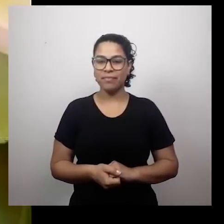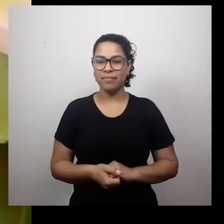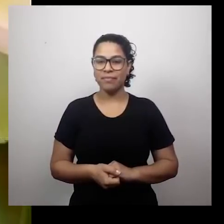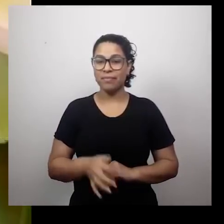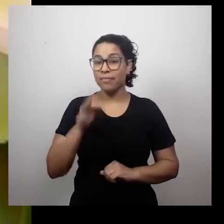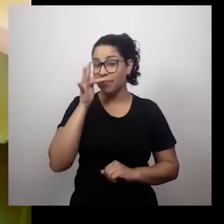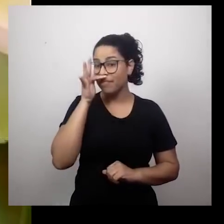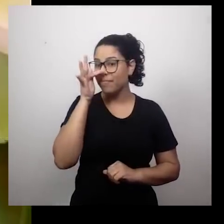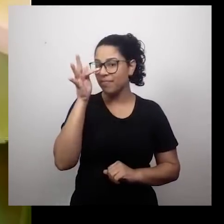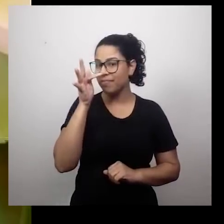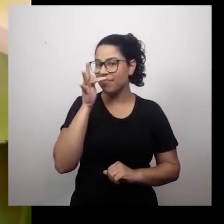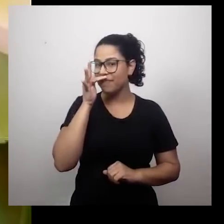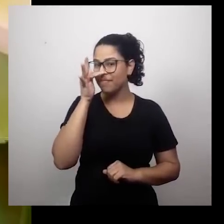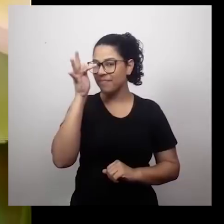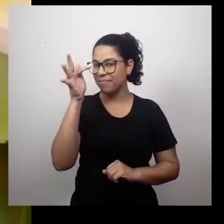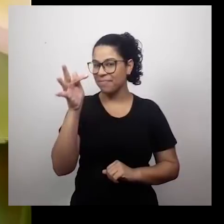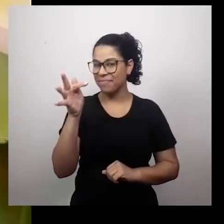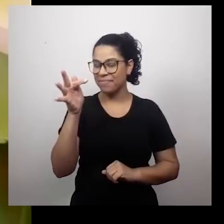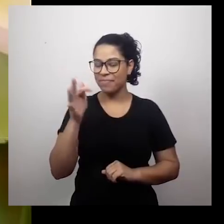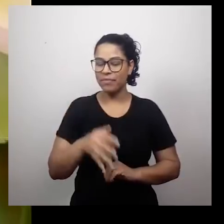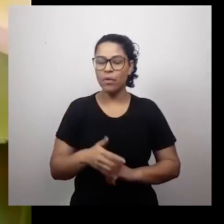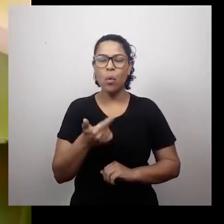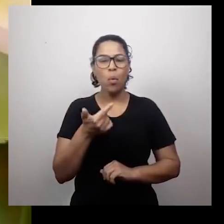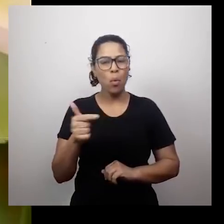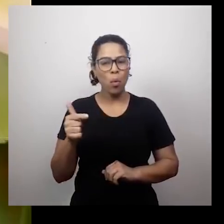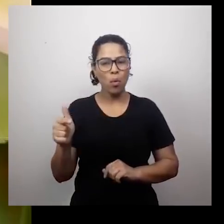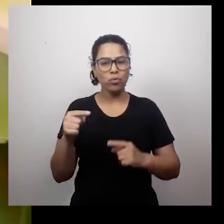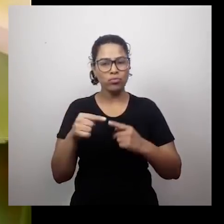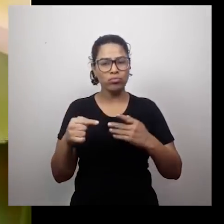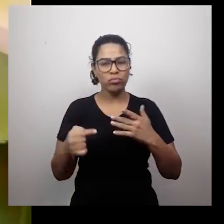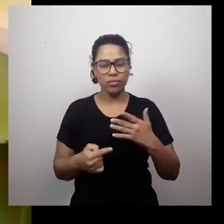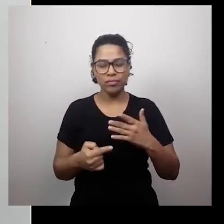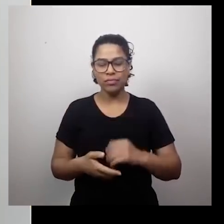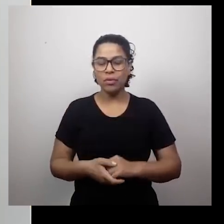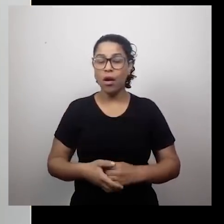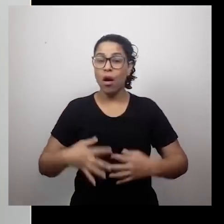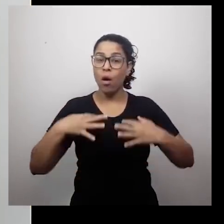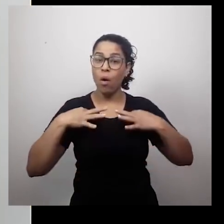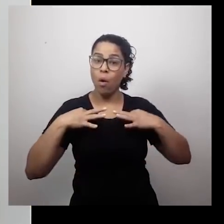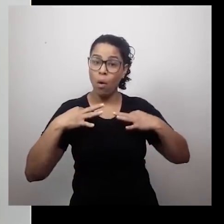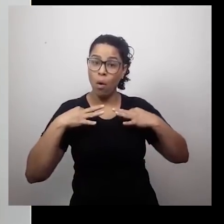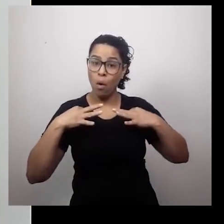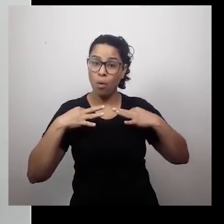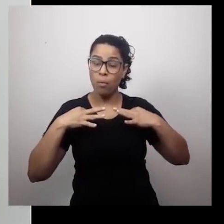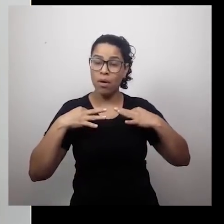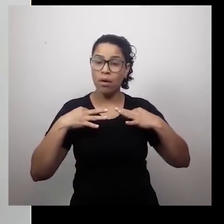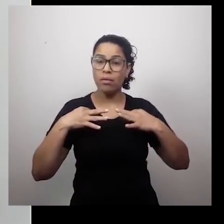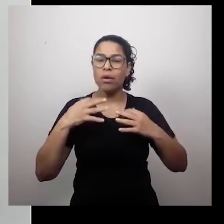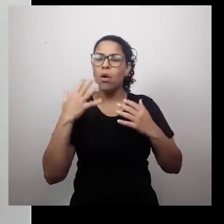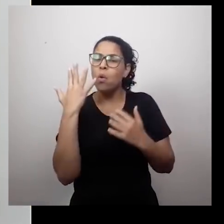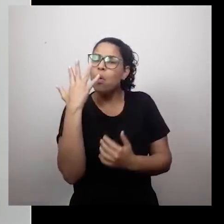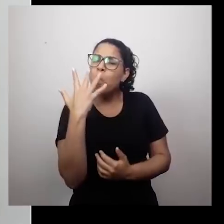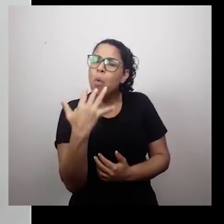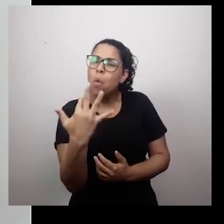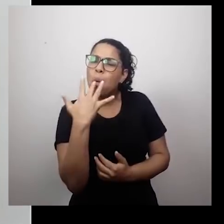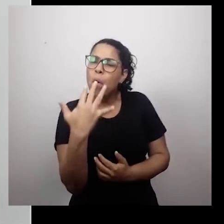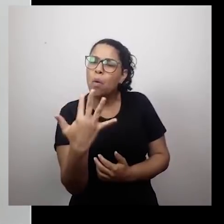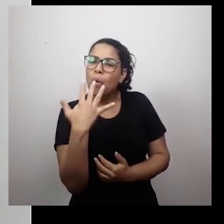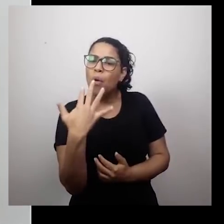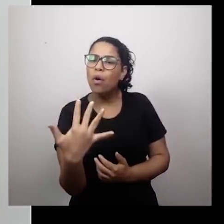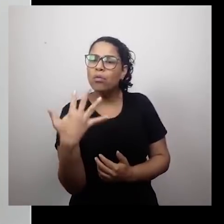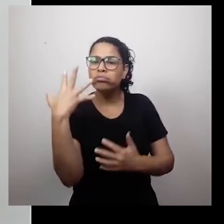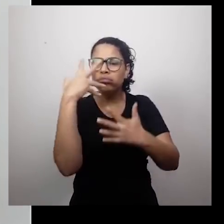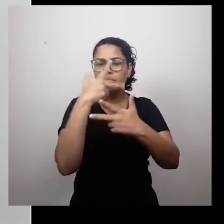a lotus flower, entre outros. As roupas de lá são muito coloridas,